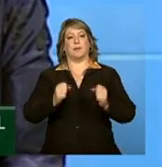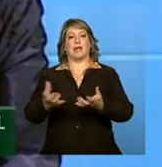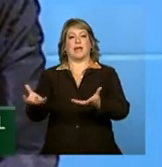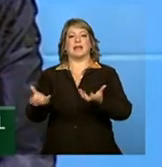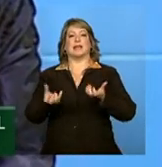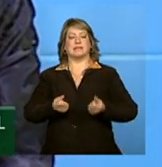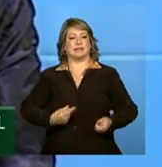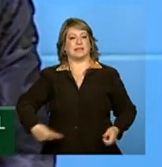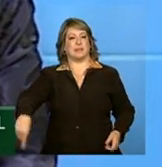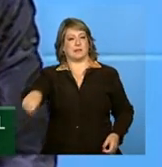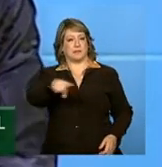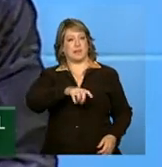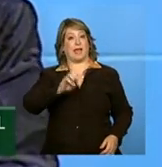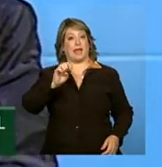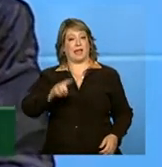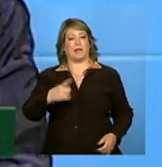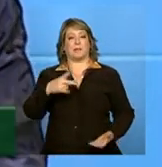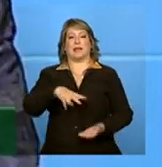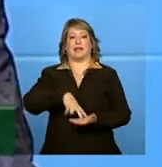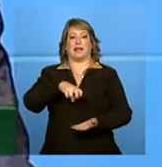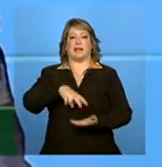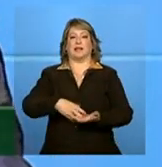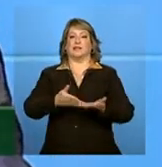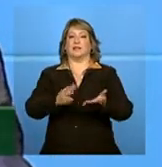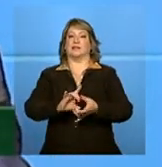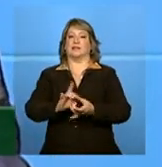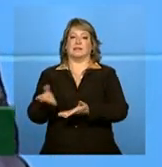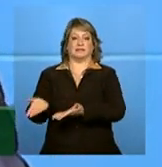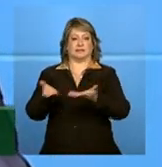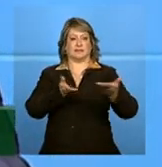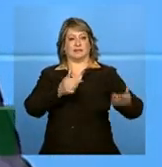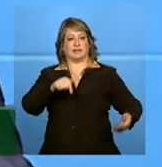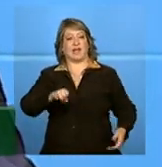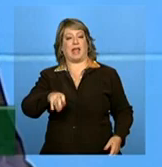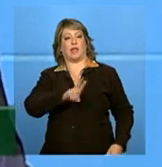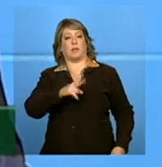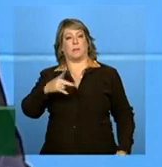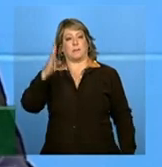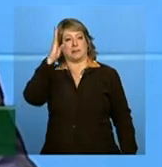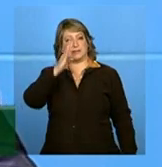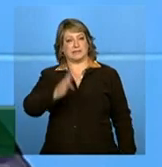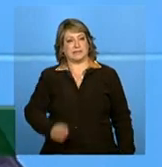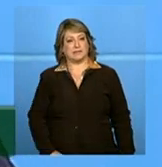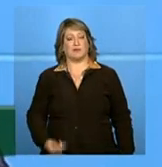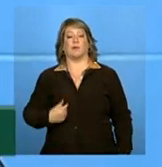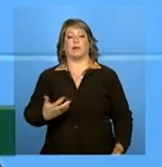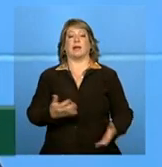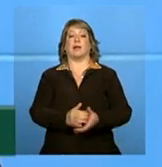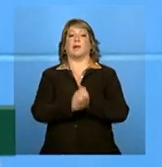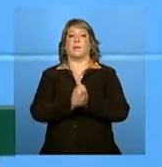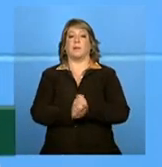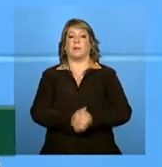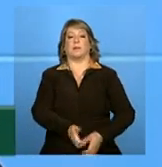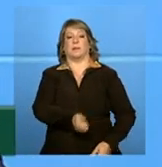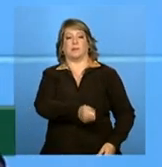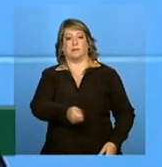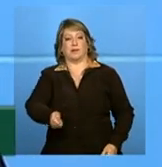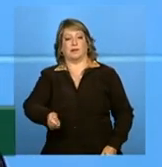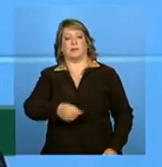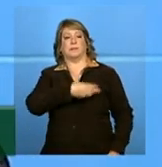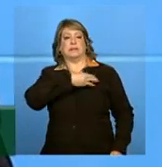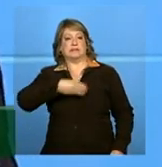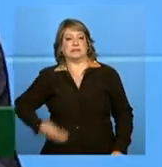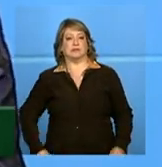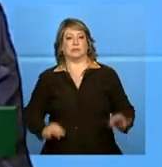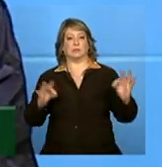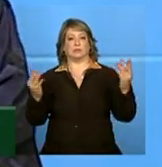recebê-los. É uma alegria que lhes dou as boas-vindas em nome do Brasil. Queria cumprimentar os nossos